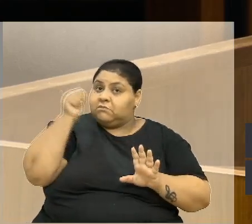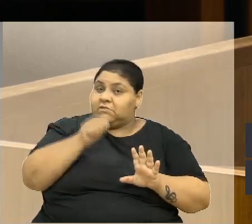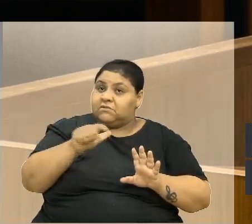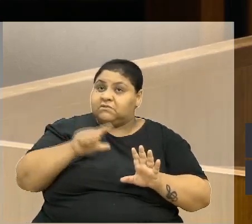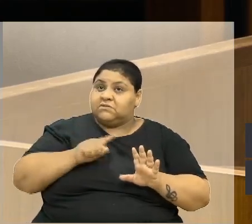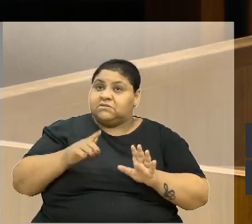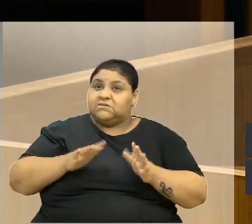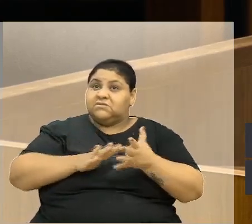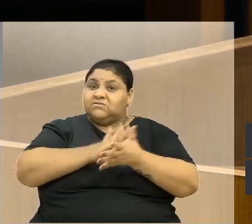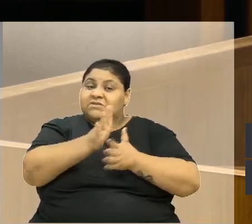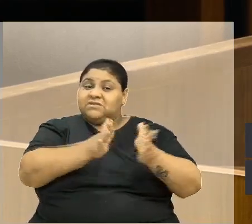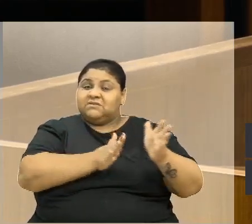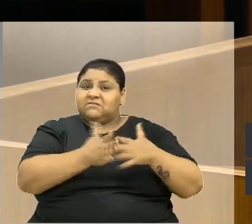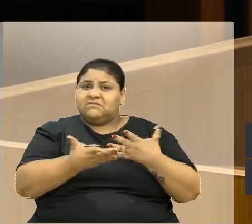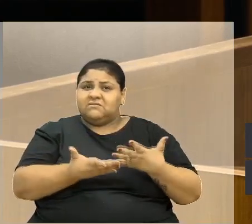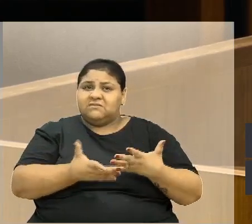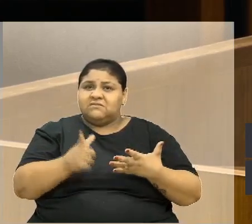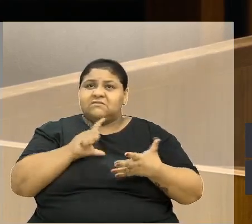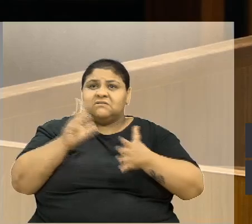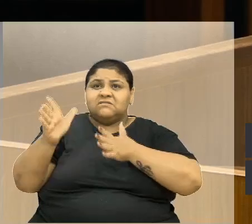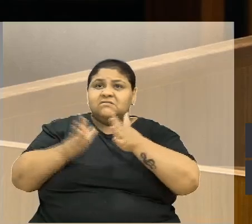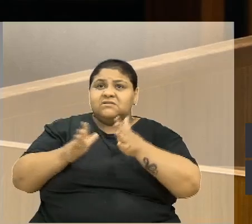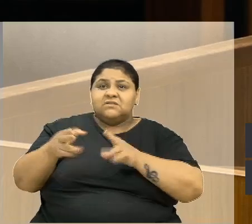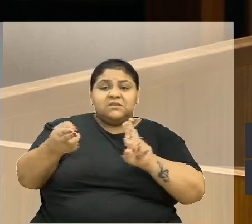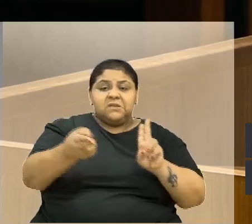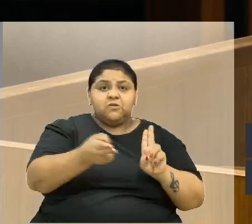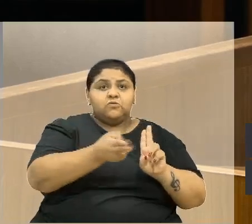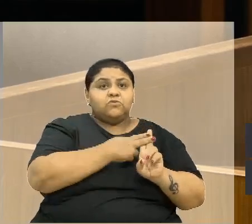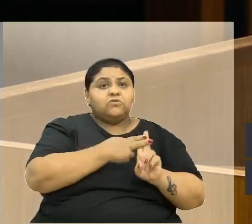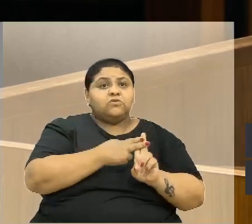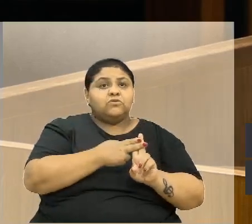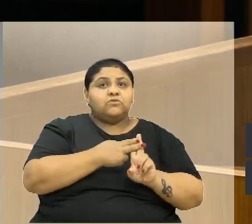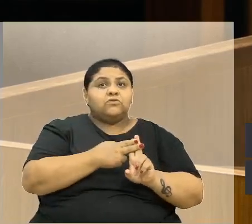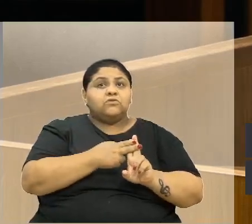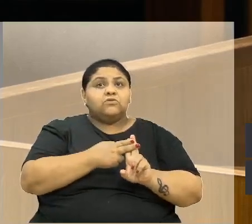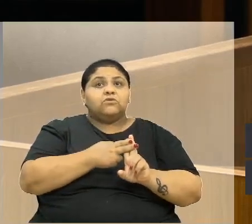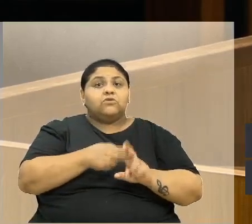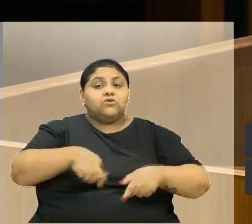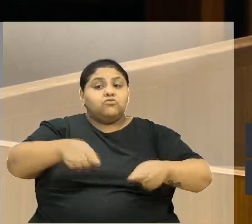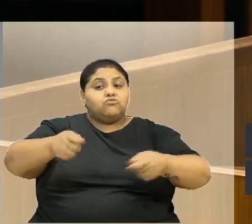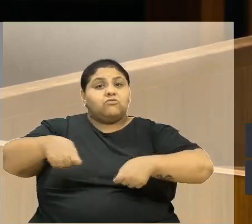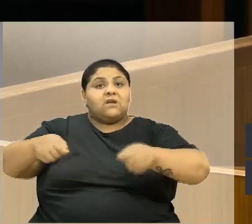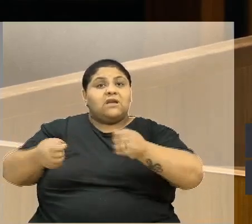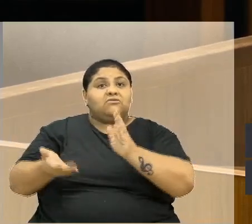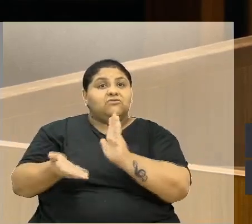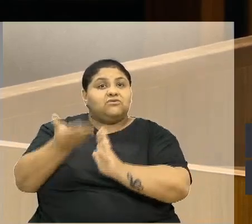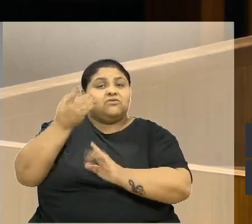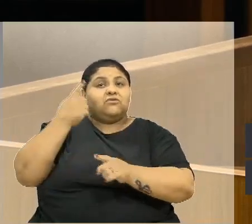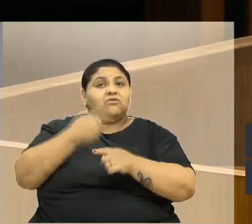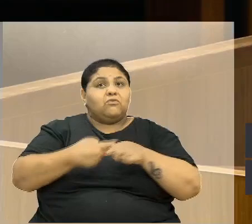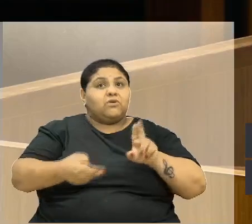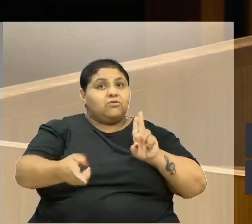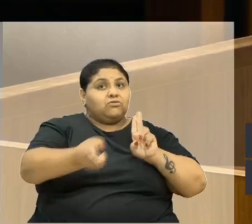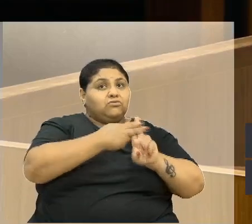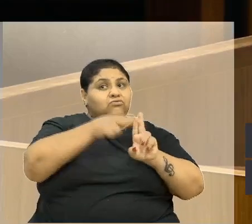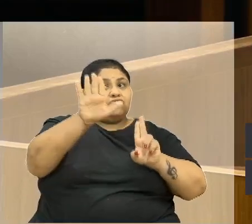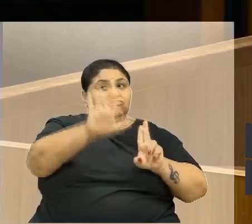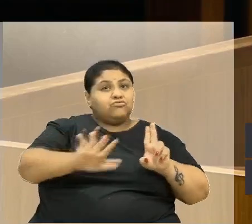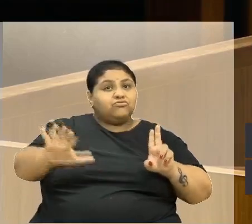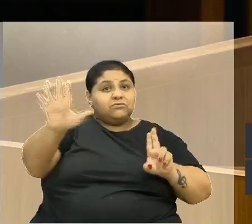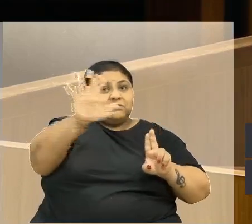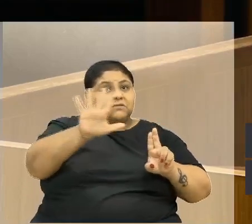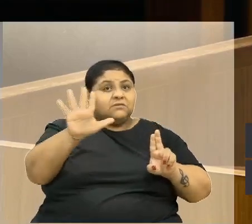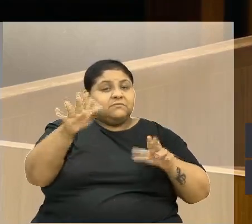acesso a isso, elas vão ter acesso ao SUS. E aí o gasto é muito maior. porque o SUS é universal ainda,